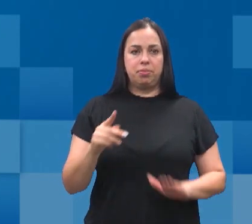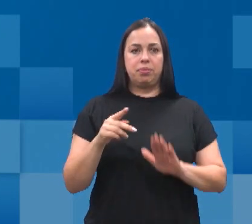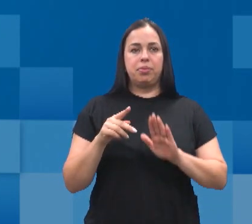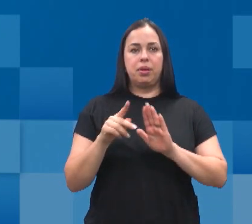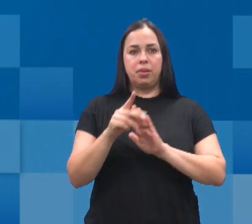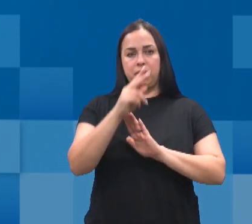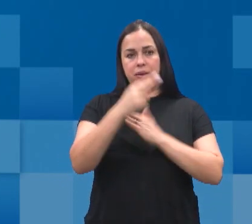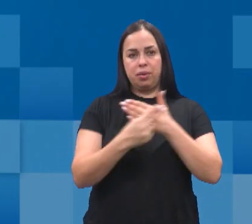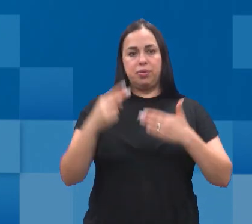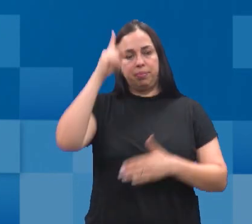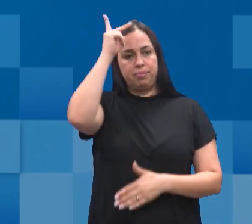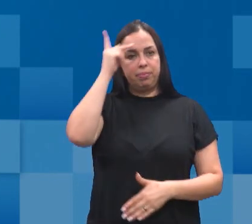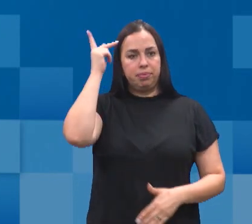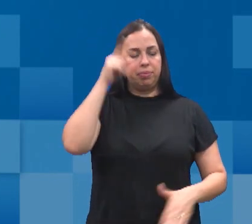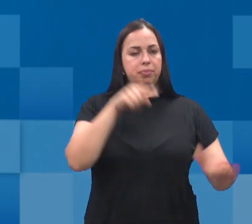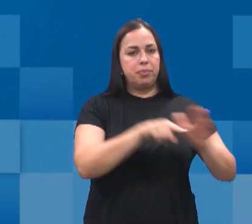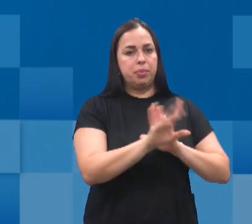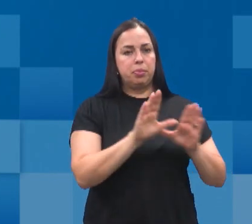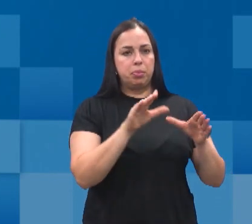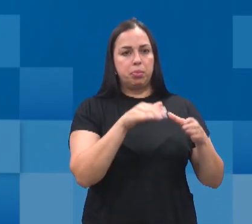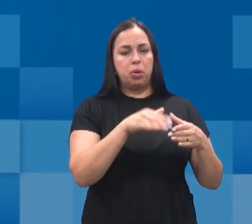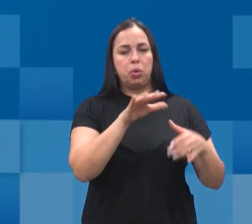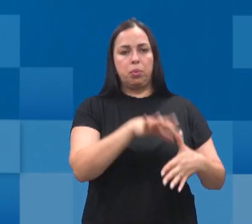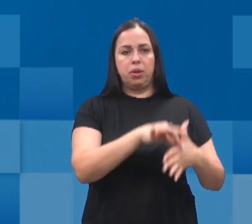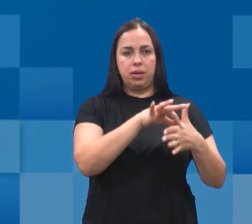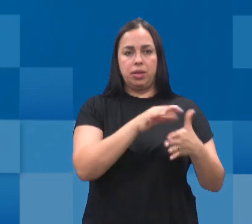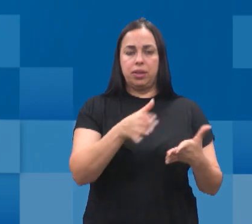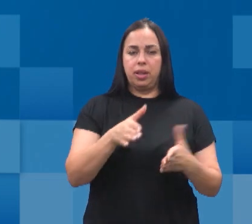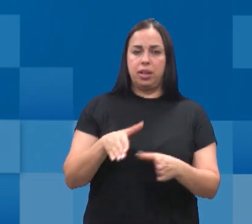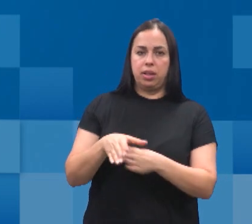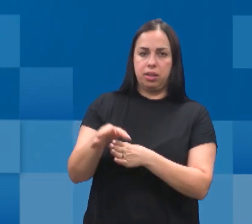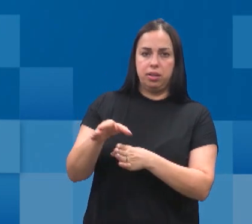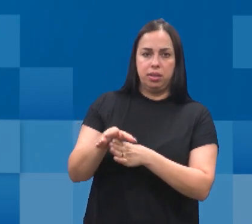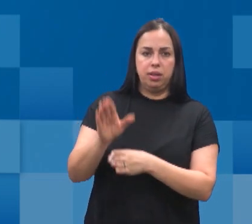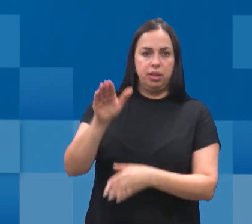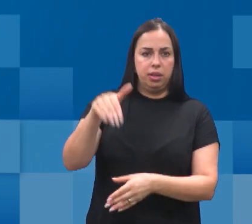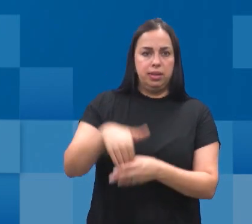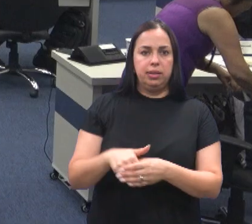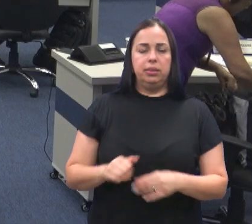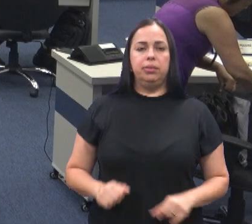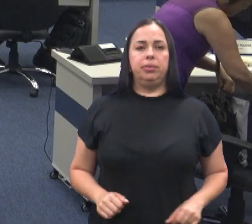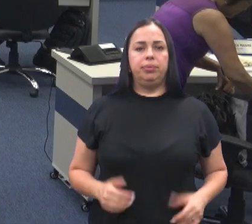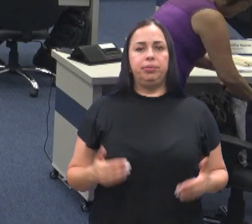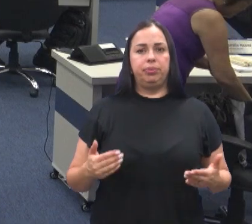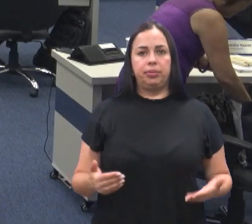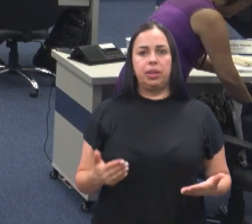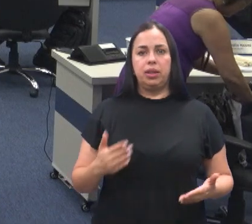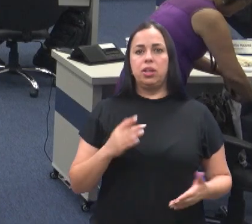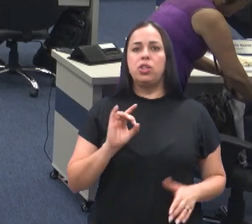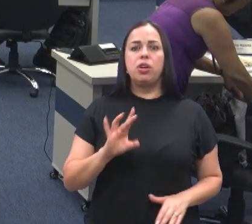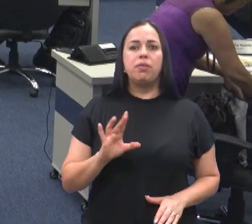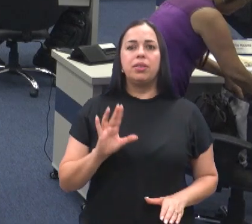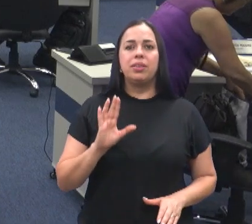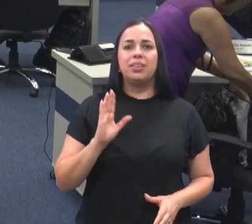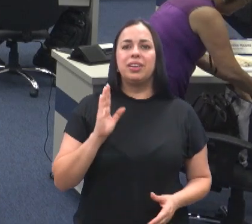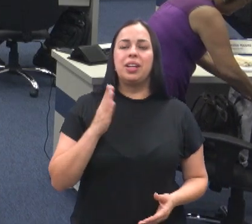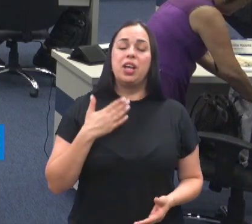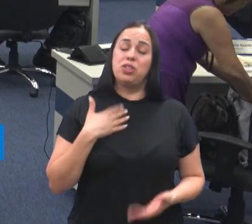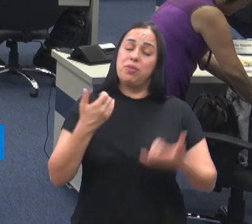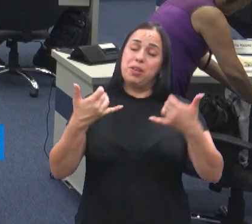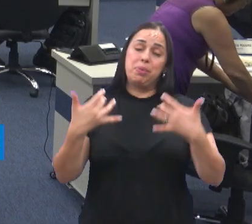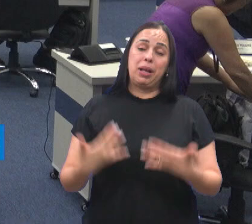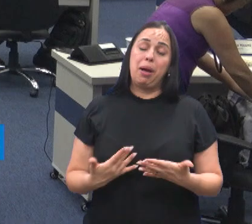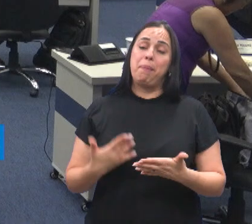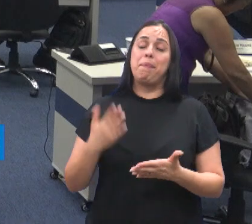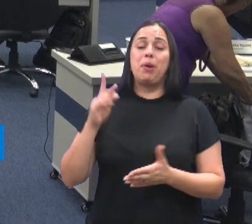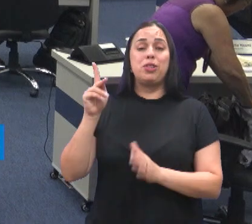se deseja caminhar o voto. Com a palavra, o vereador Fernando Petit. Opa, presidente, eu vim aqui só falar de projeto que não passou, né? Agora eu vou vir de